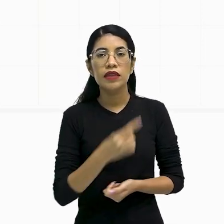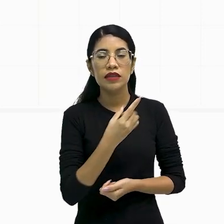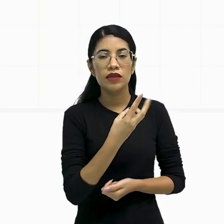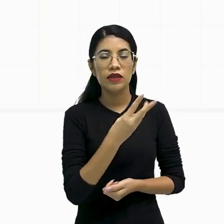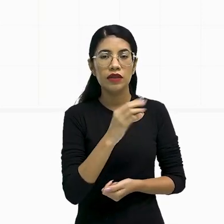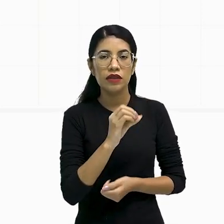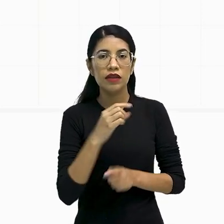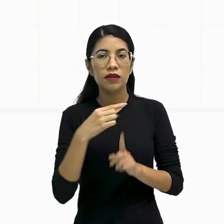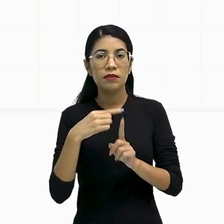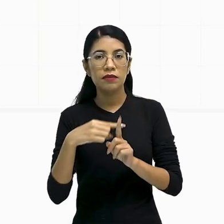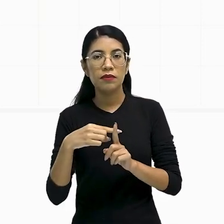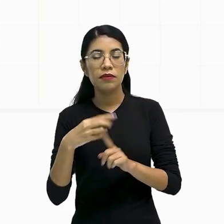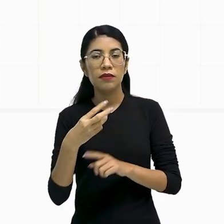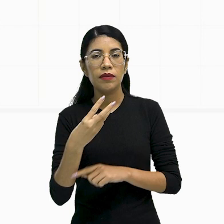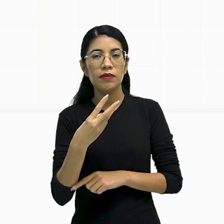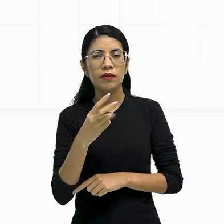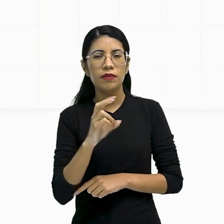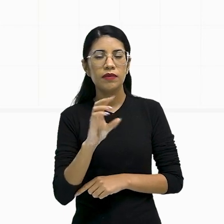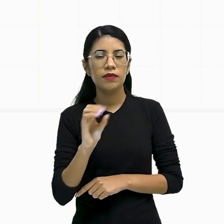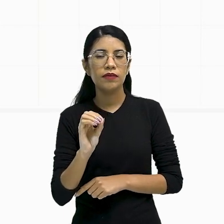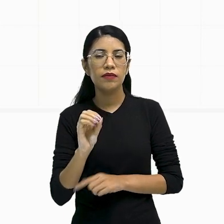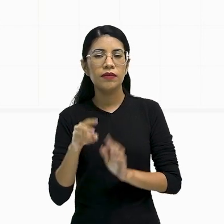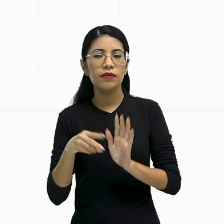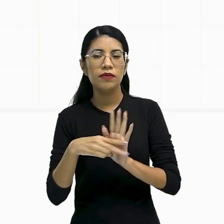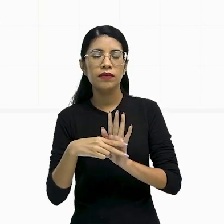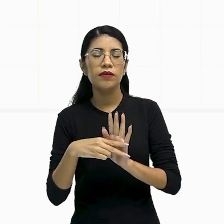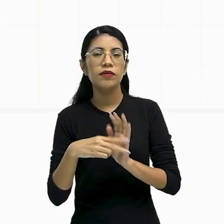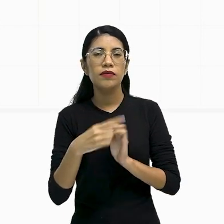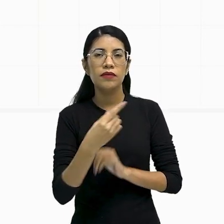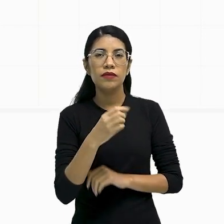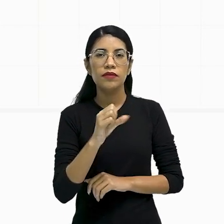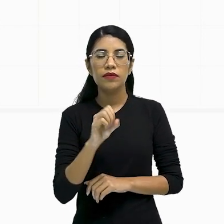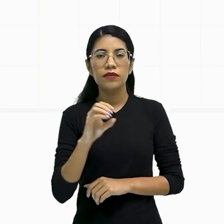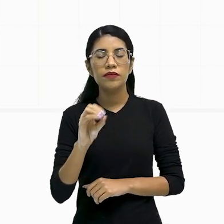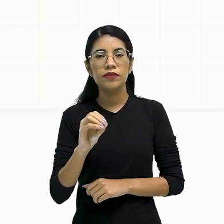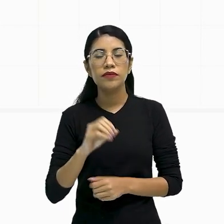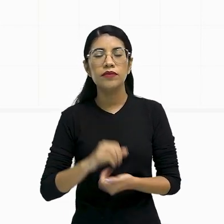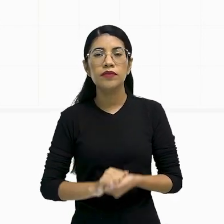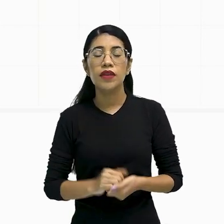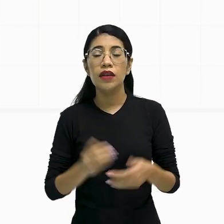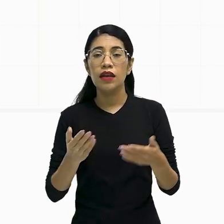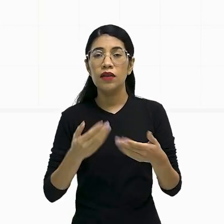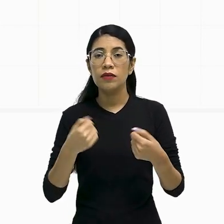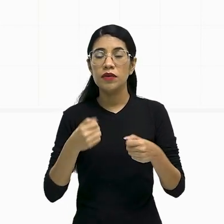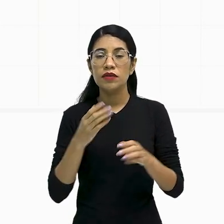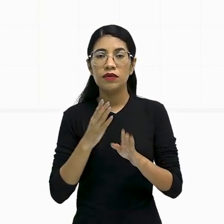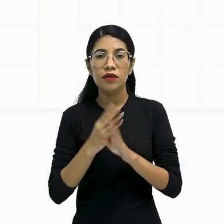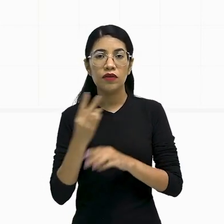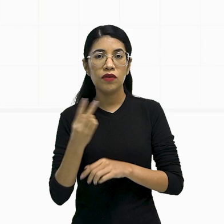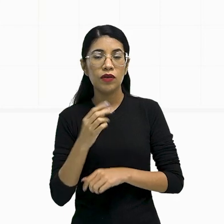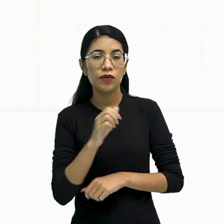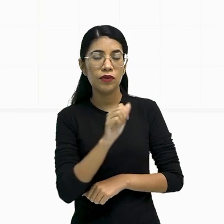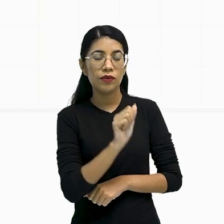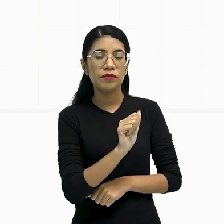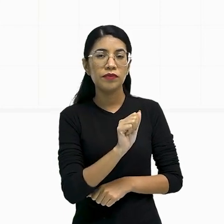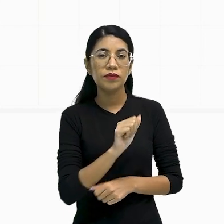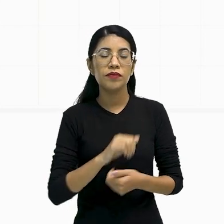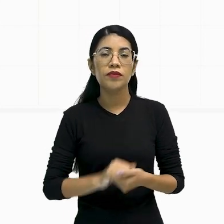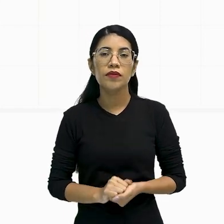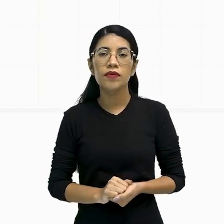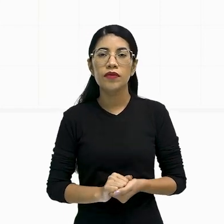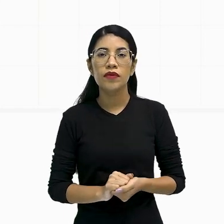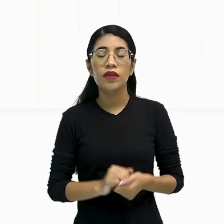130 mais 50 igual a 180. Agora vamos determinar o valor do ângulo A. Para eu determinar o